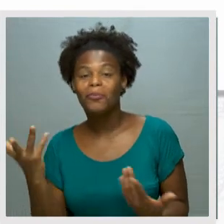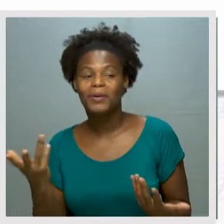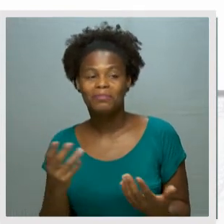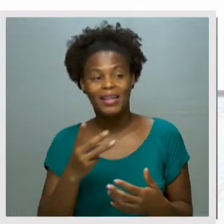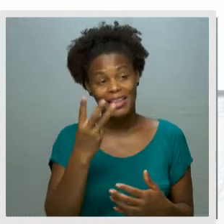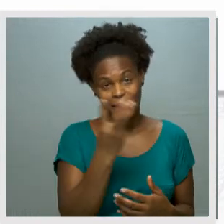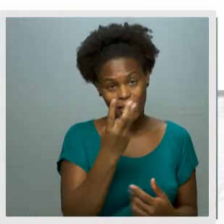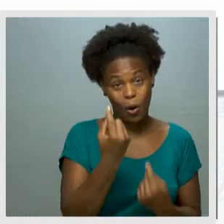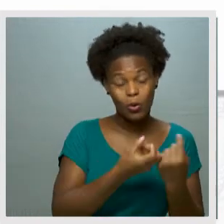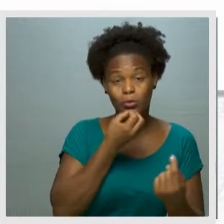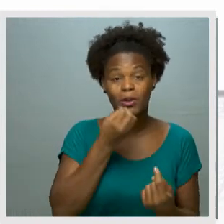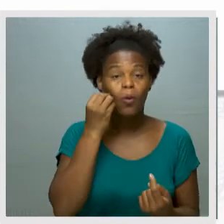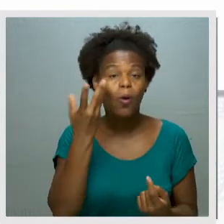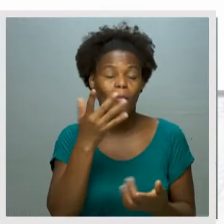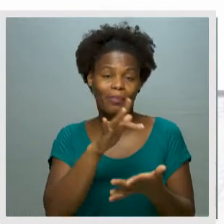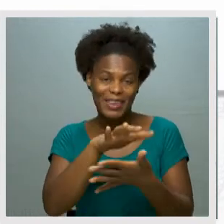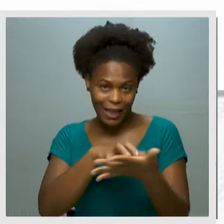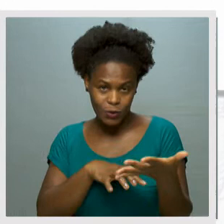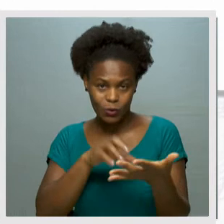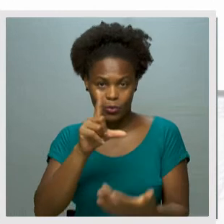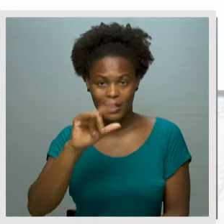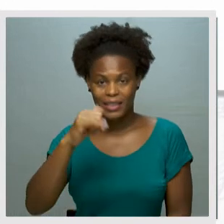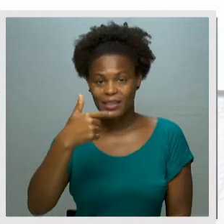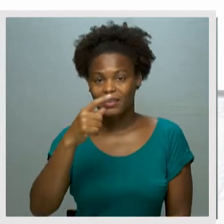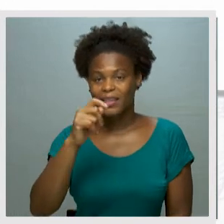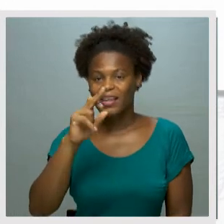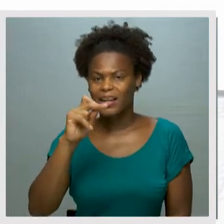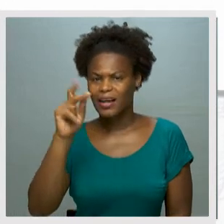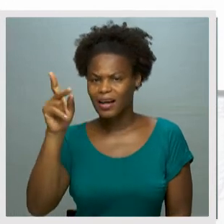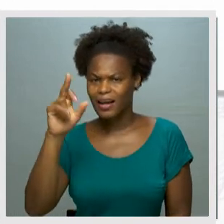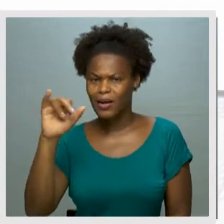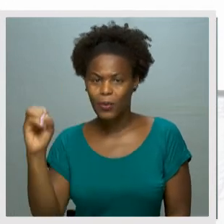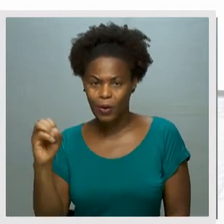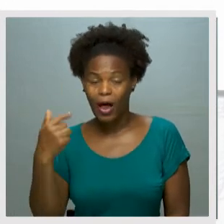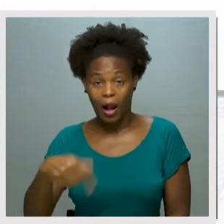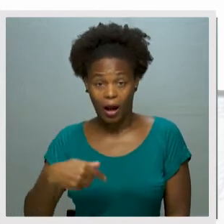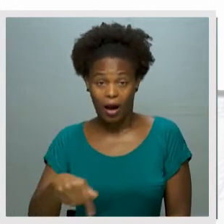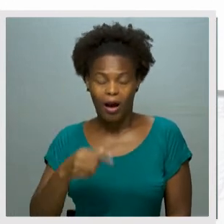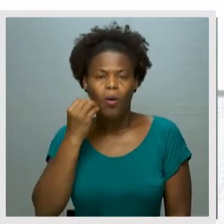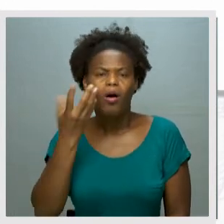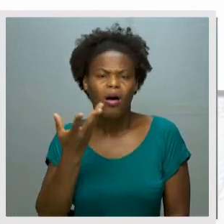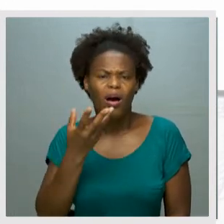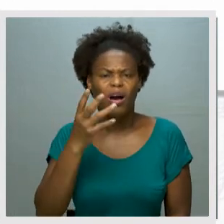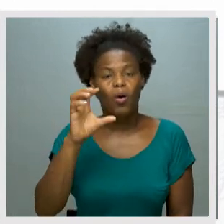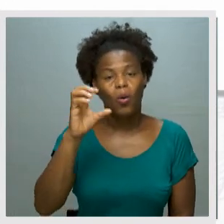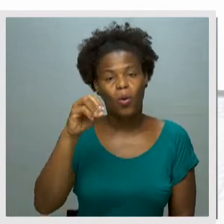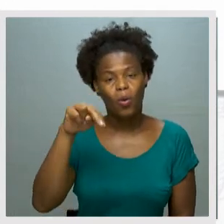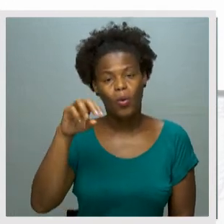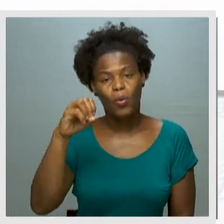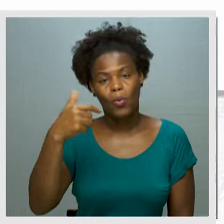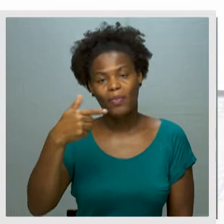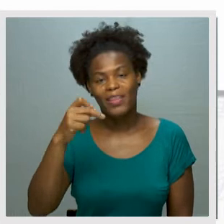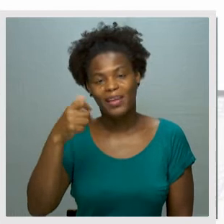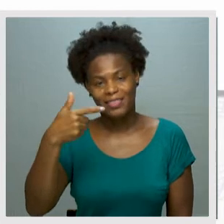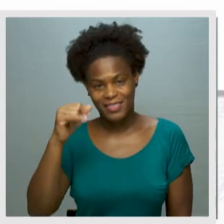3. Uma das características do texto literário possui sentido conotativo e uso de figuras